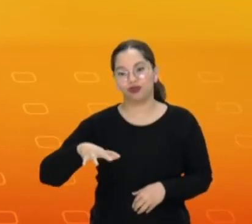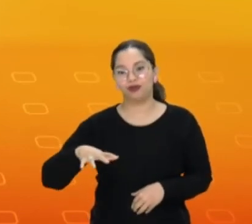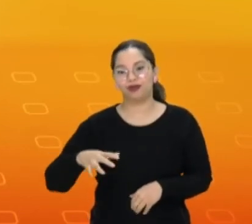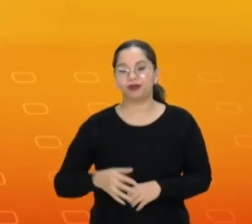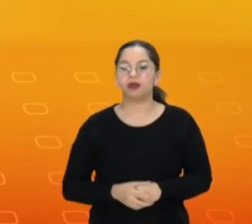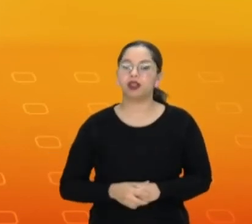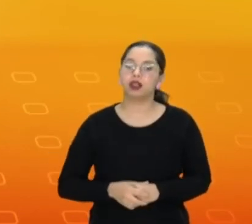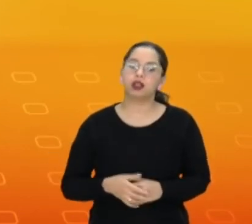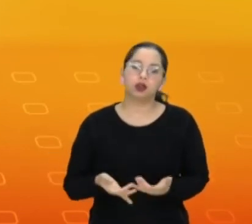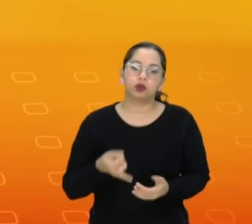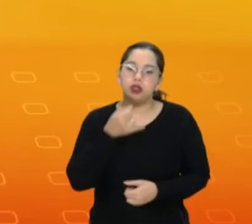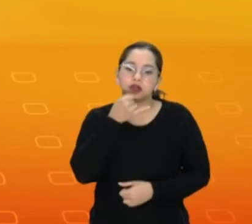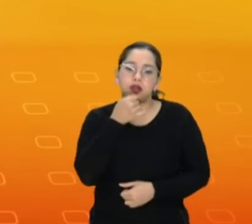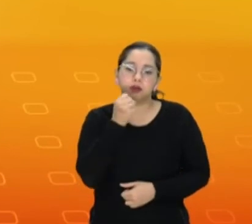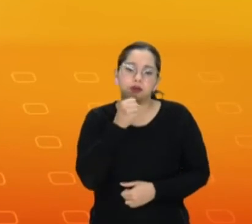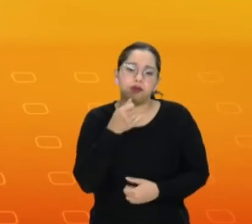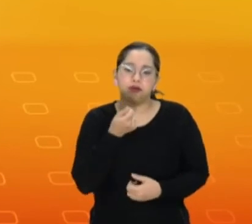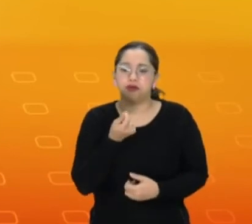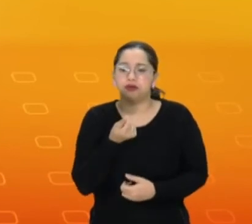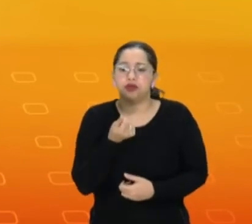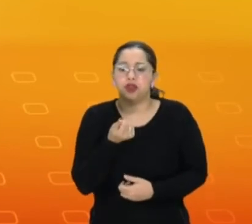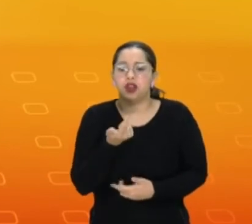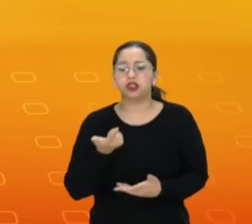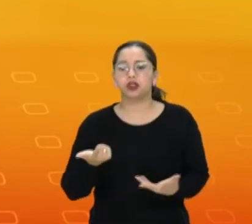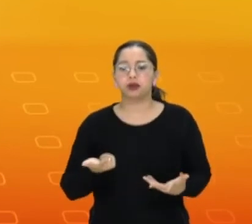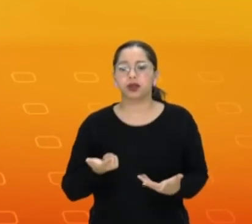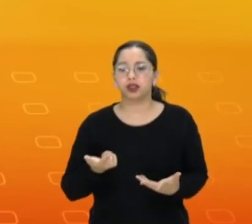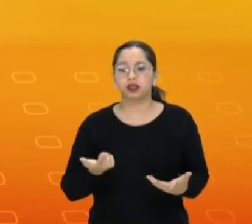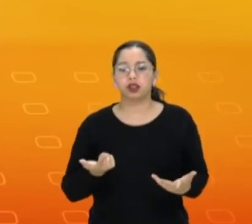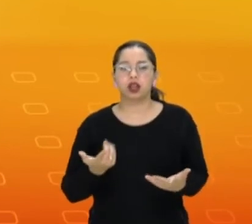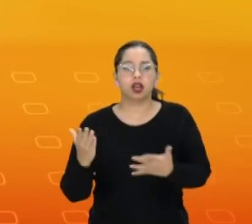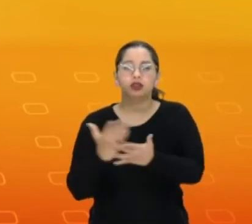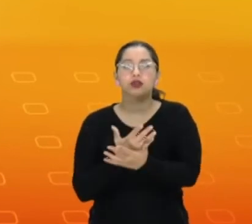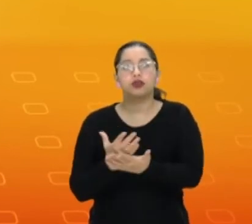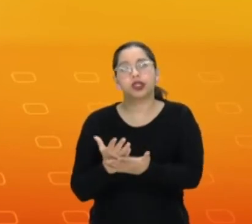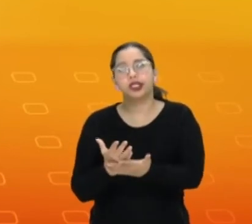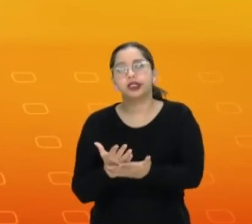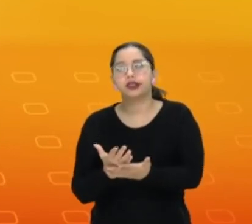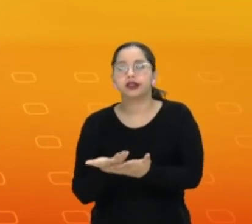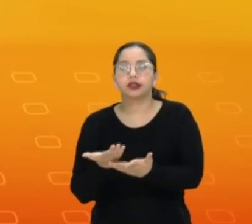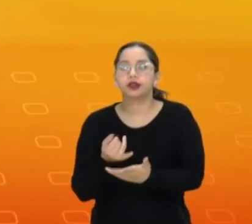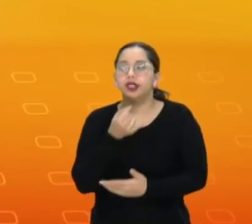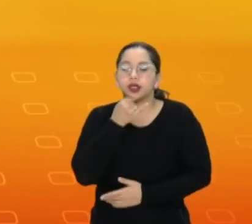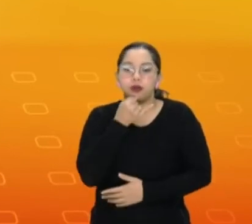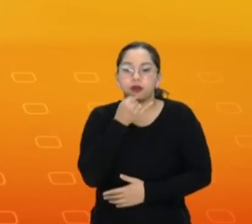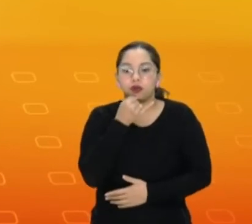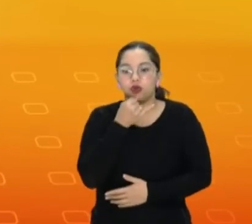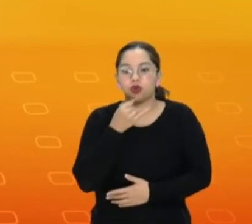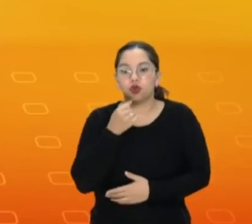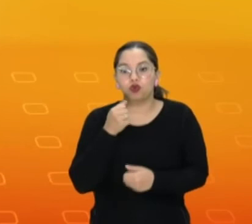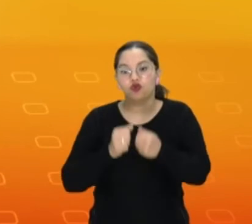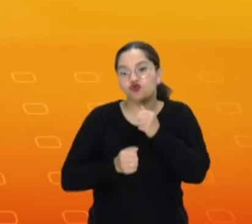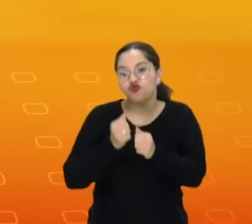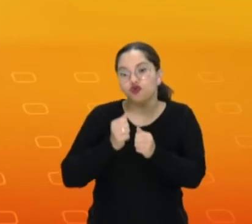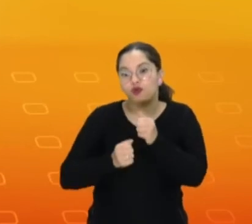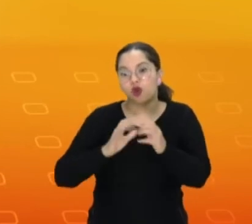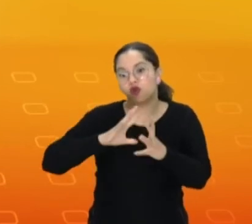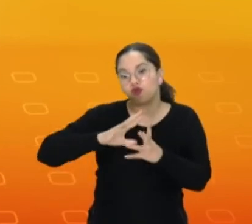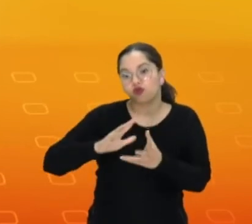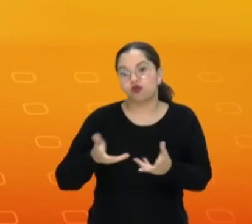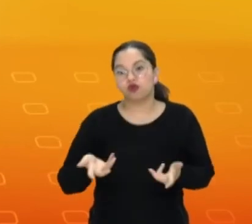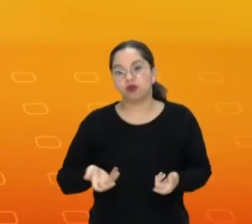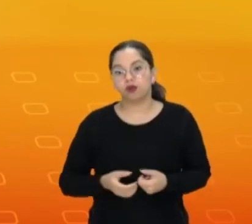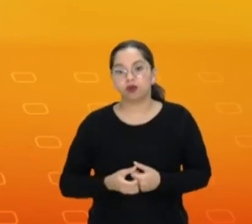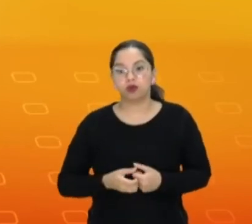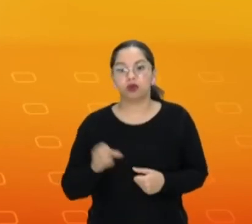aí estamos falando por exemplo o investimento que preciso fazer para gente tomar uma para todo mundo numa Moinho pedra invés